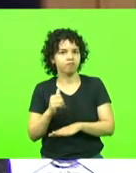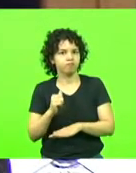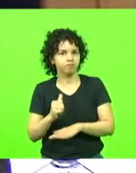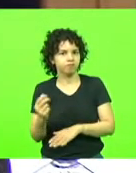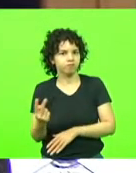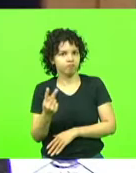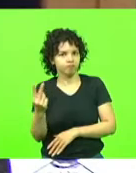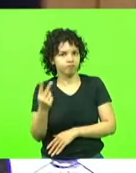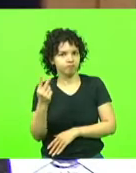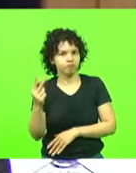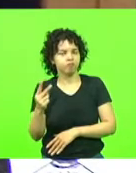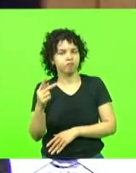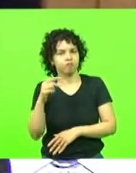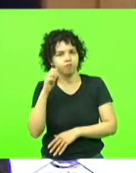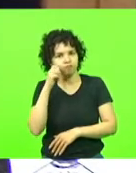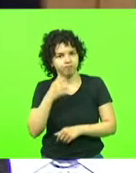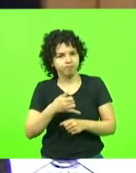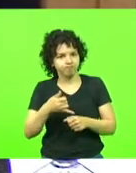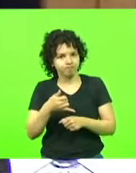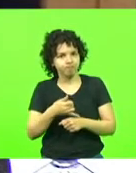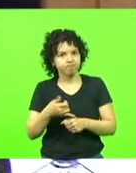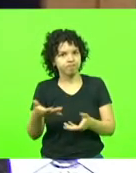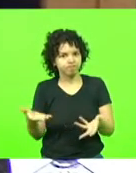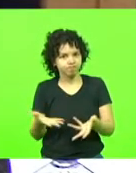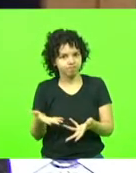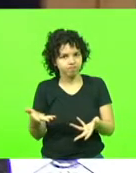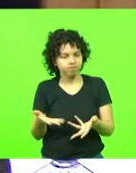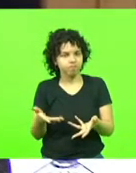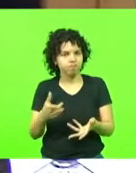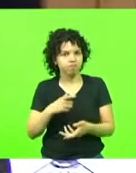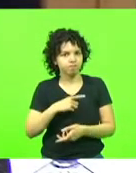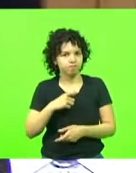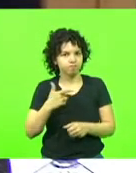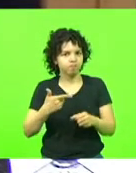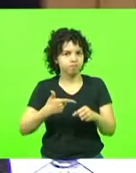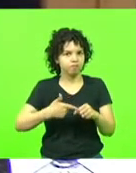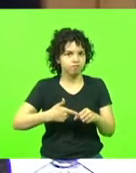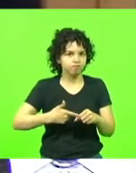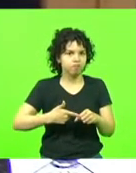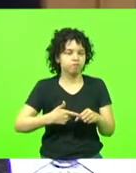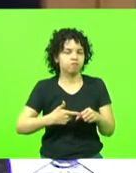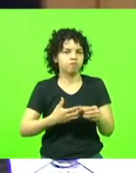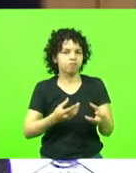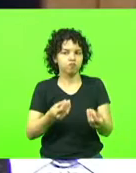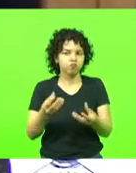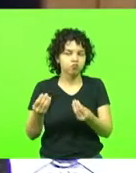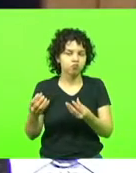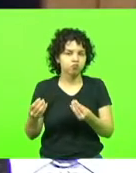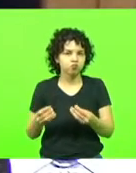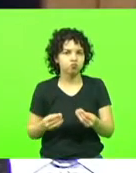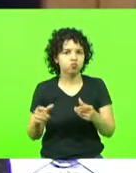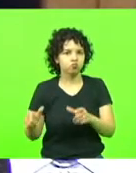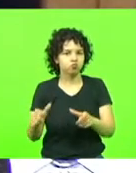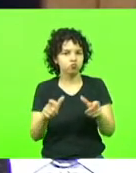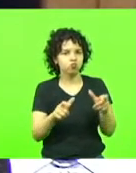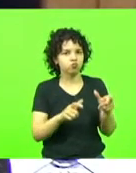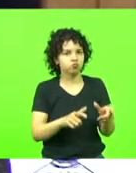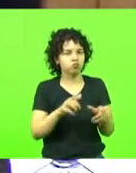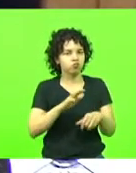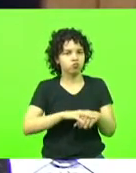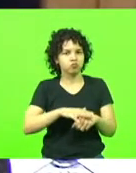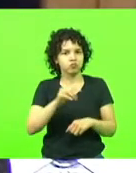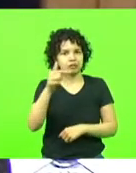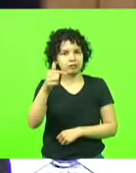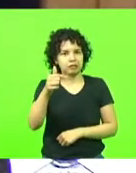Petrobras, enquanto hoje chegamos a uma gasolina, em muitos lugares, que passou de R$ 7.